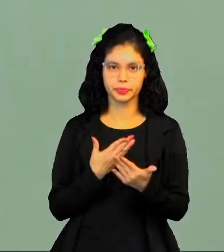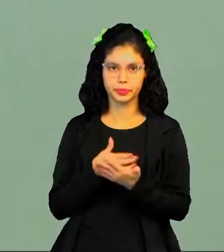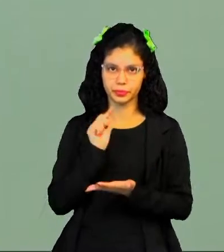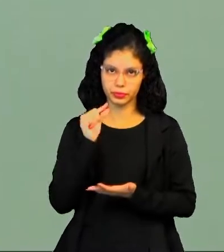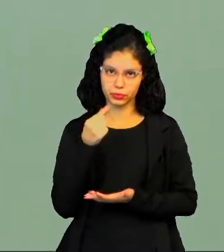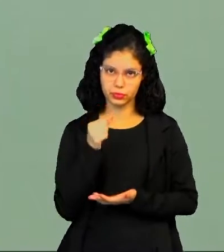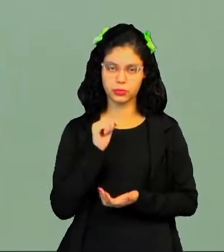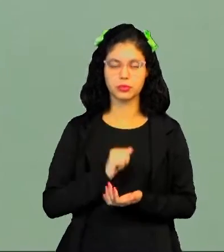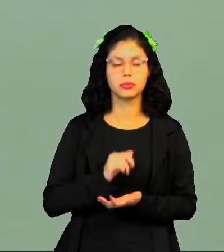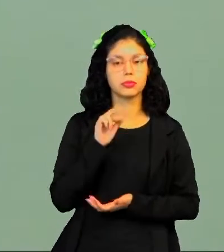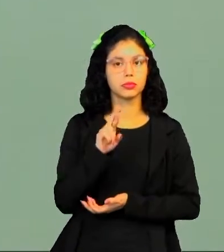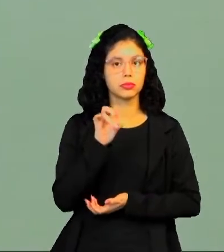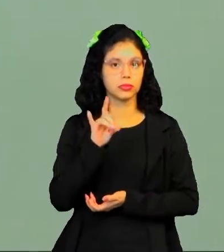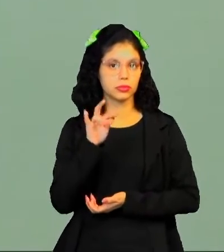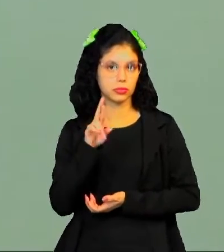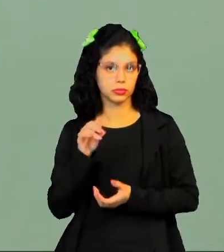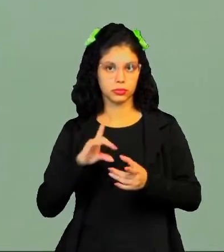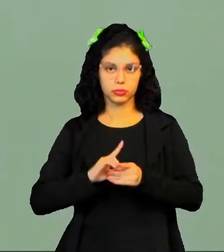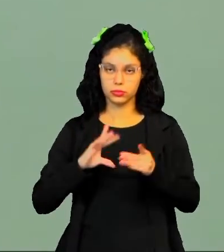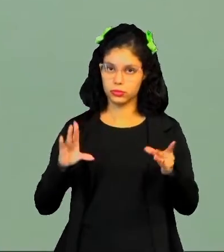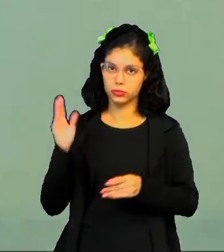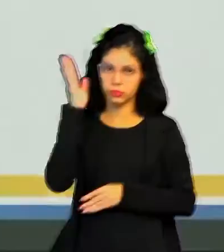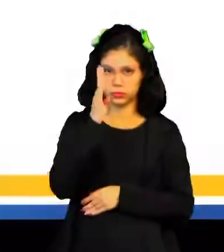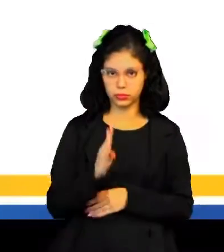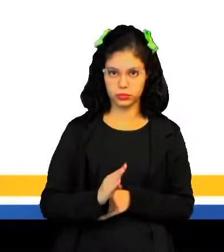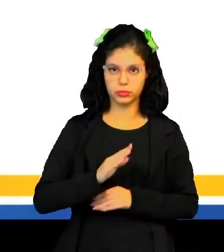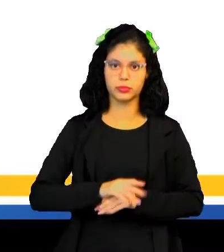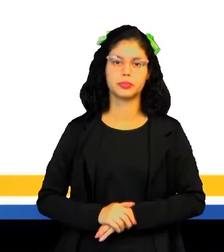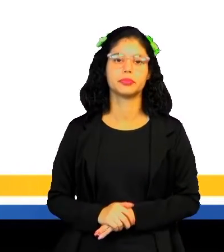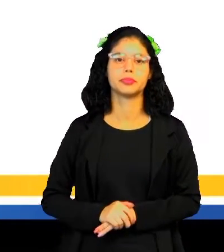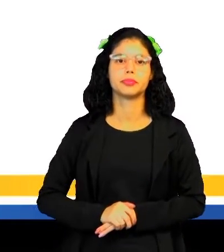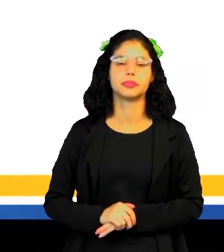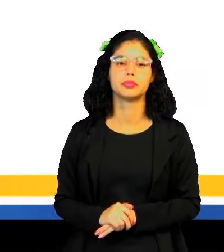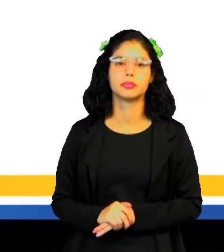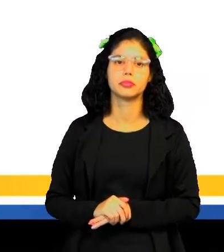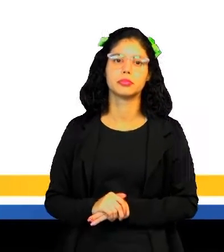a redemocratização do Brasil. Vamos lá?